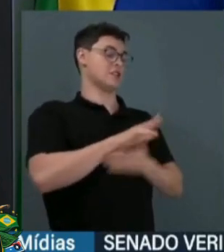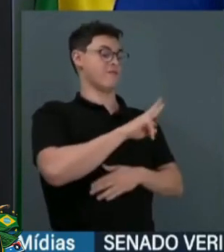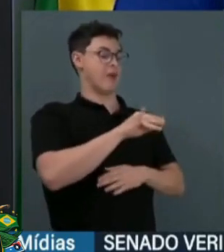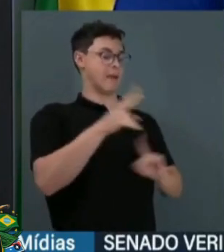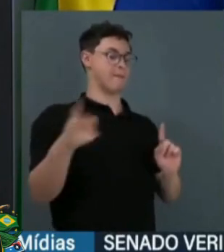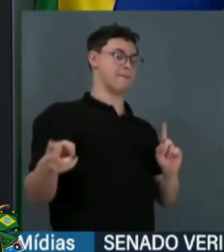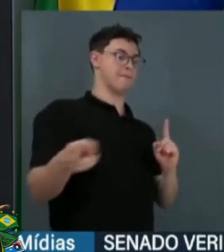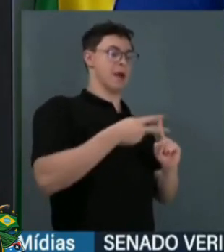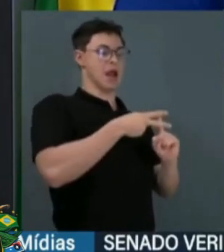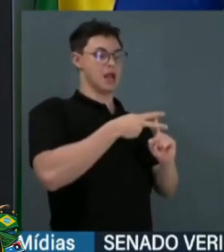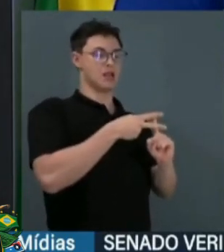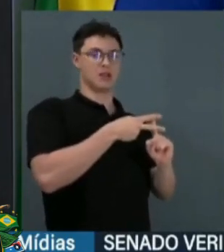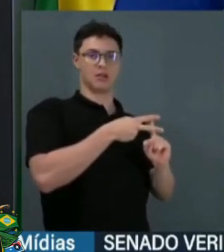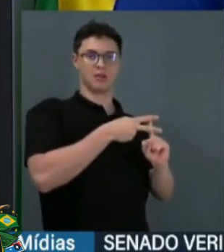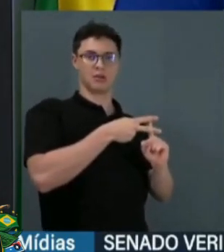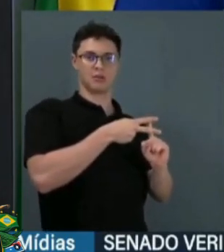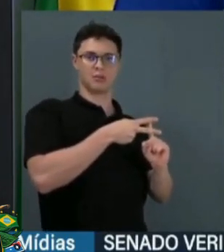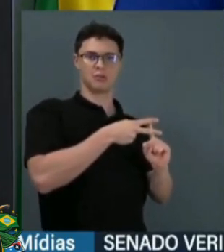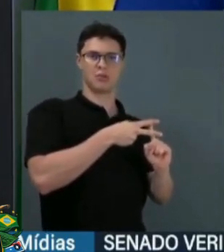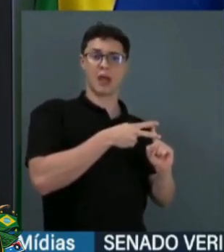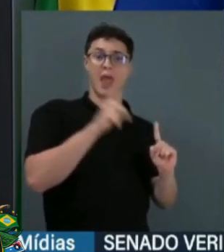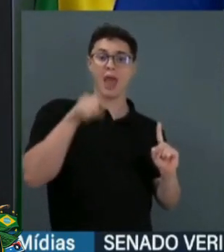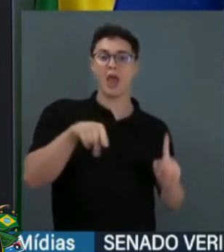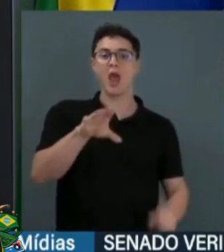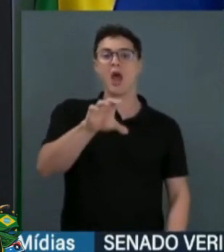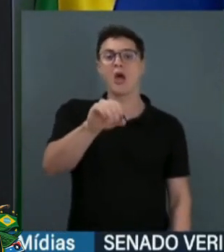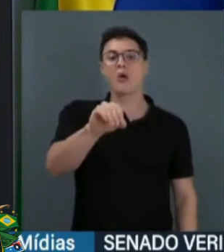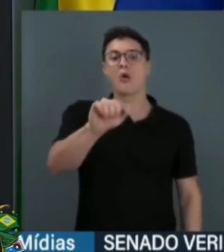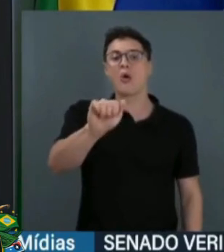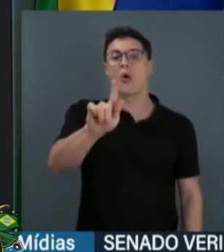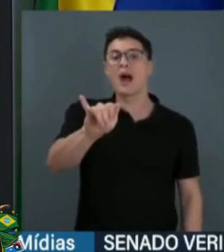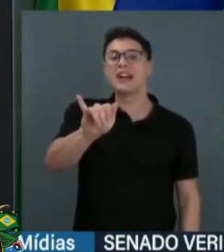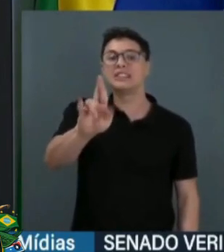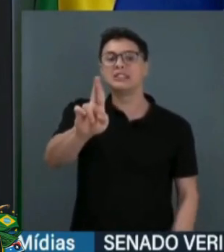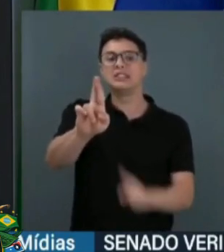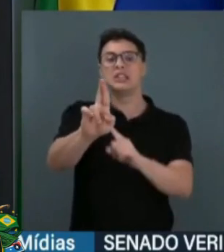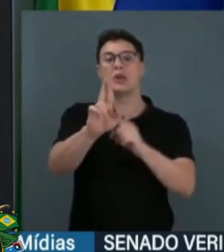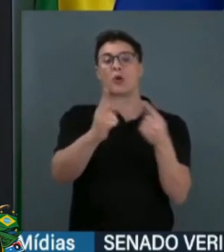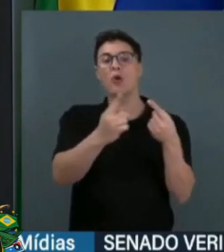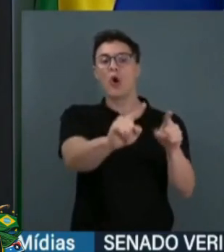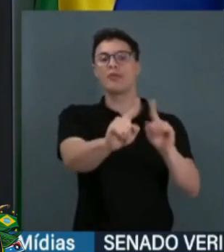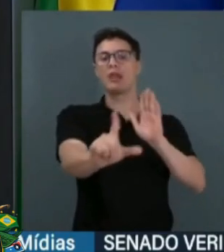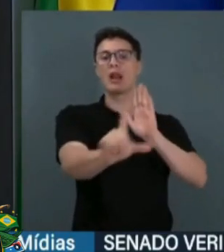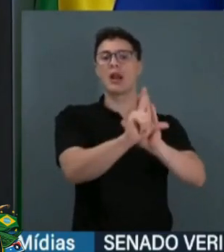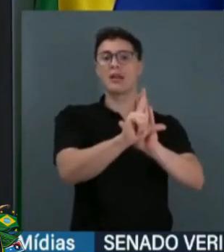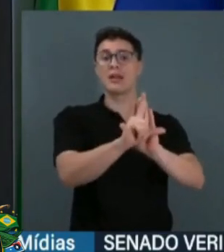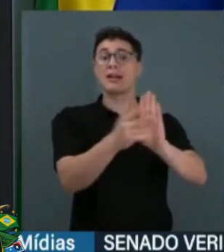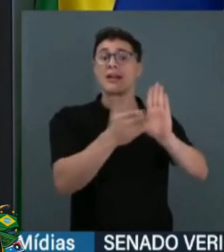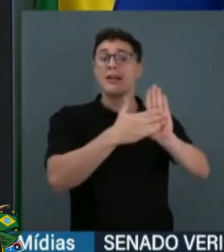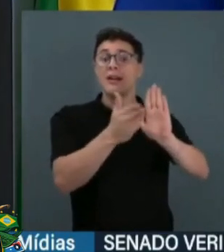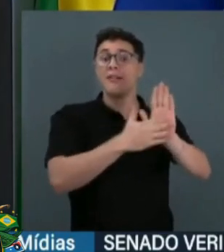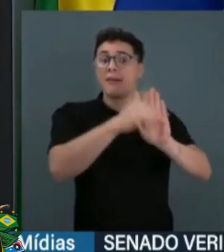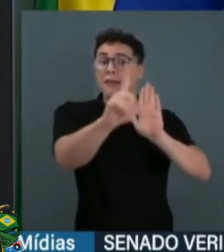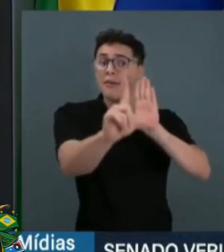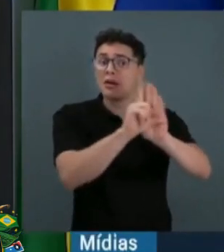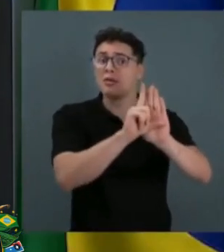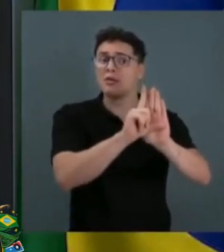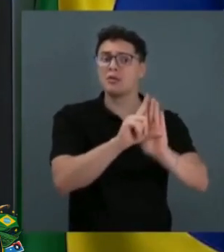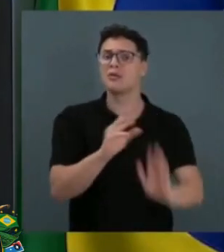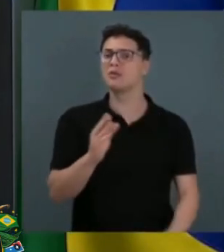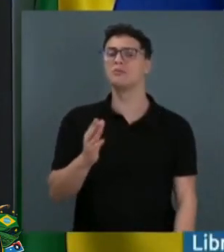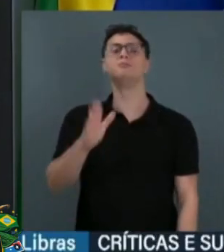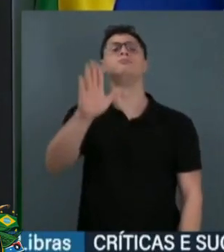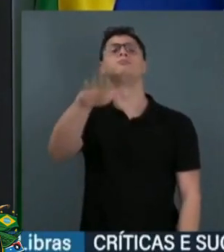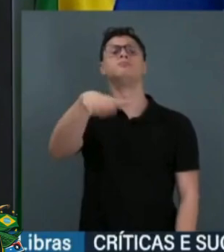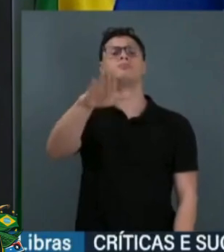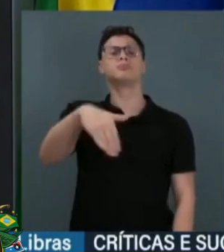coagindo ilegalmente. Está aqui, ó, na nossa lei, isso está na lei. Ministro Alexandre de